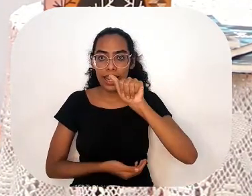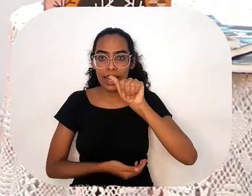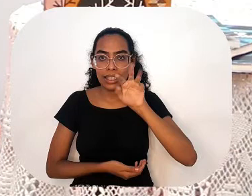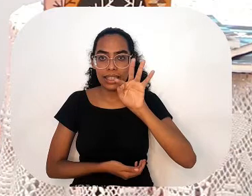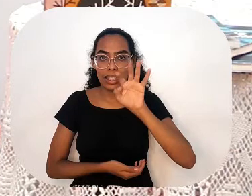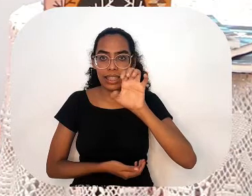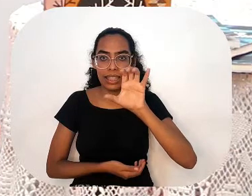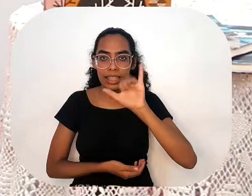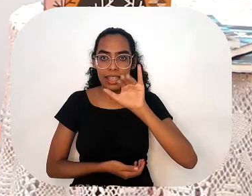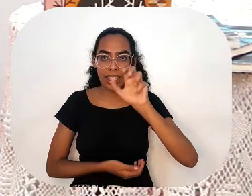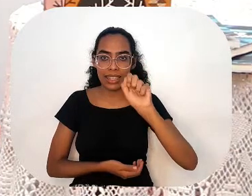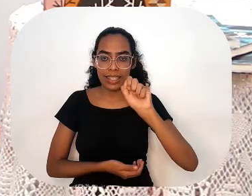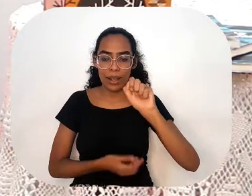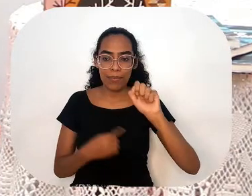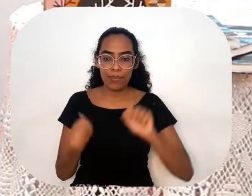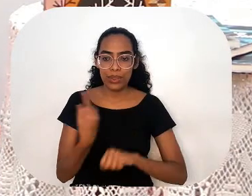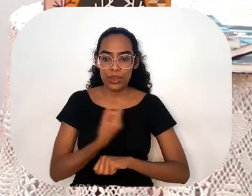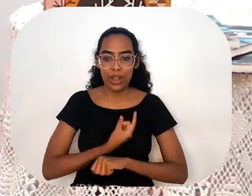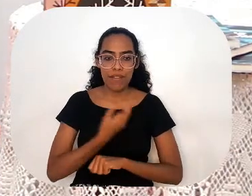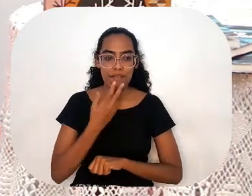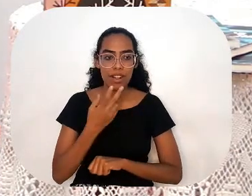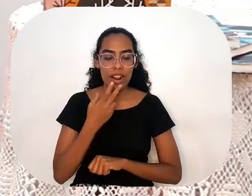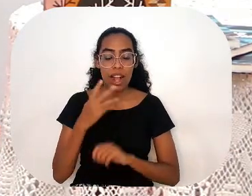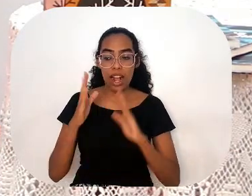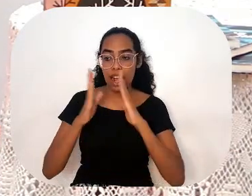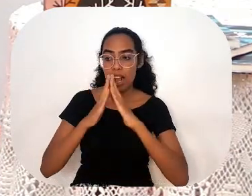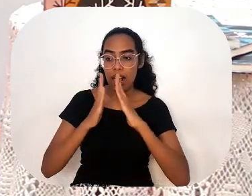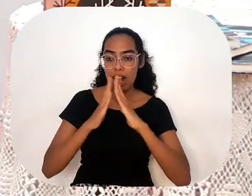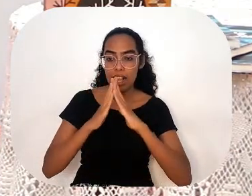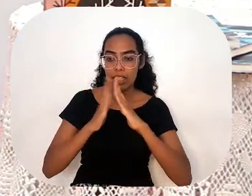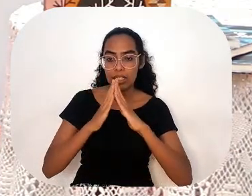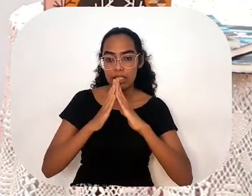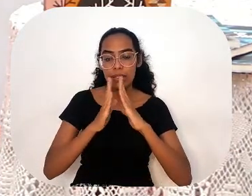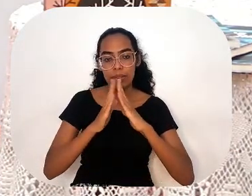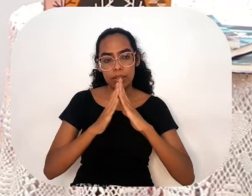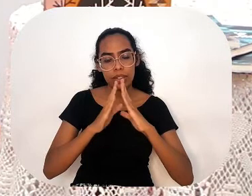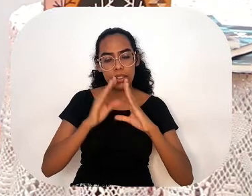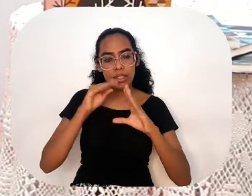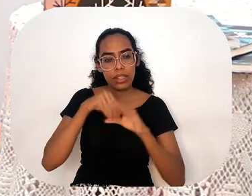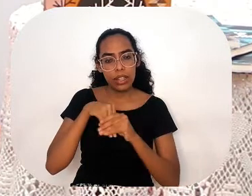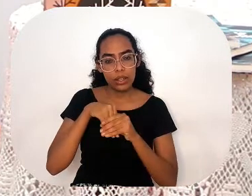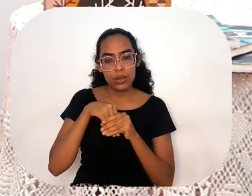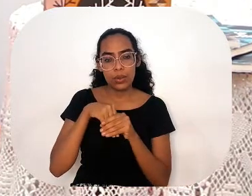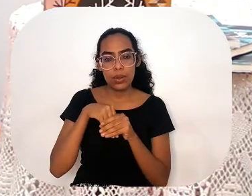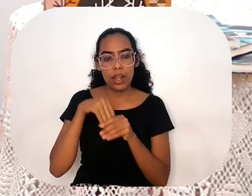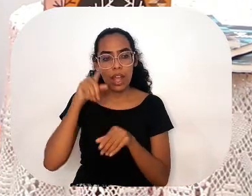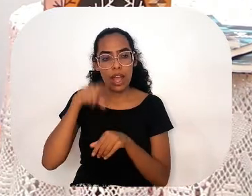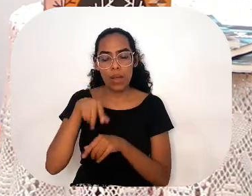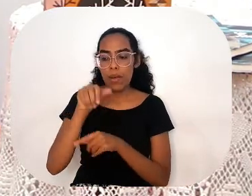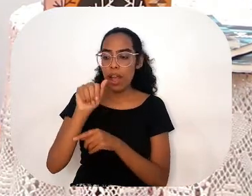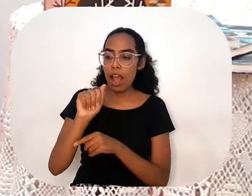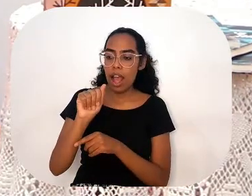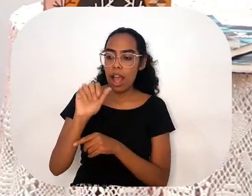Campos né e um um livro a gente falou hoje de casa Casa de Sonhos mas eu não livro dela no romance dela